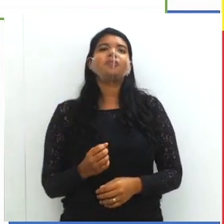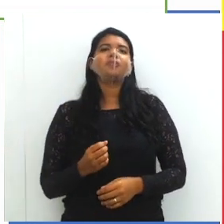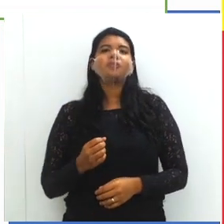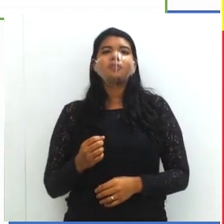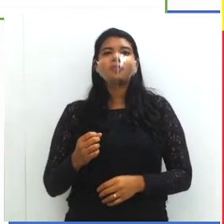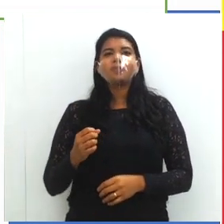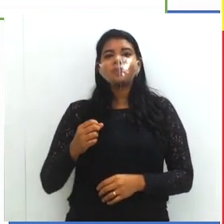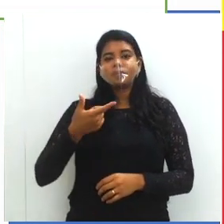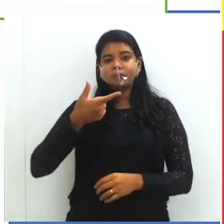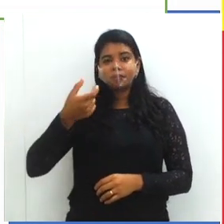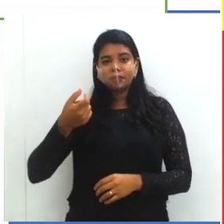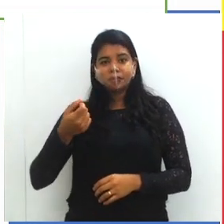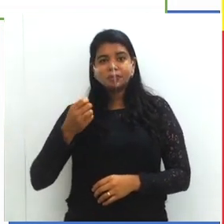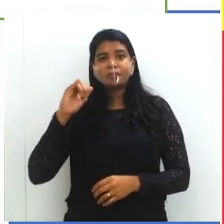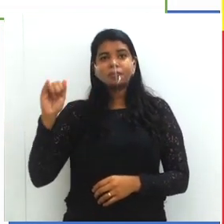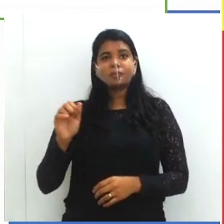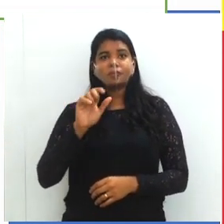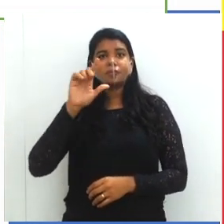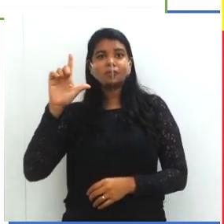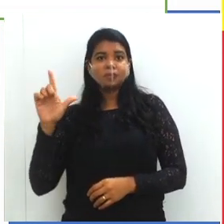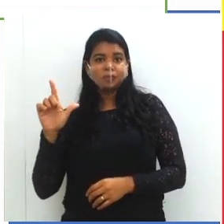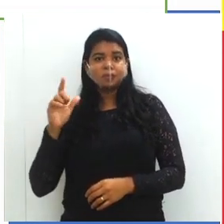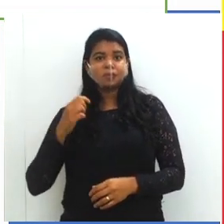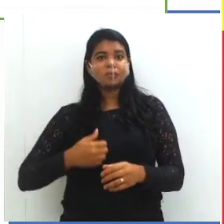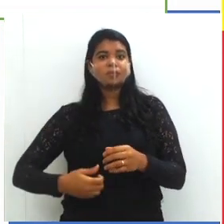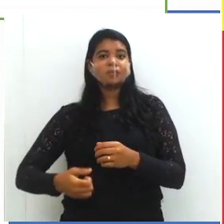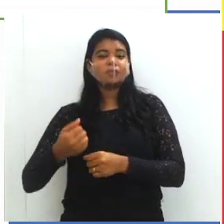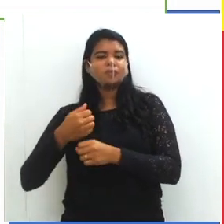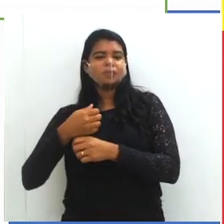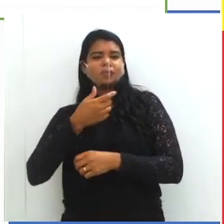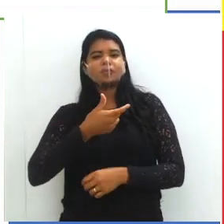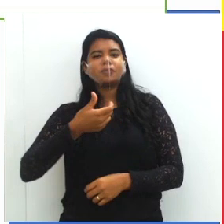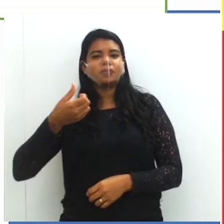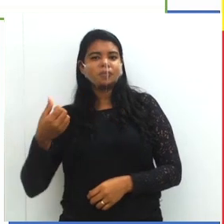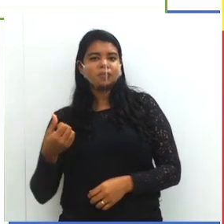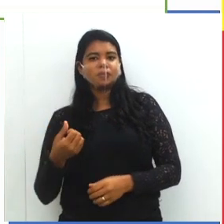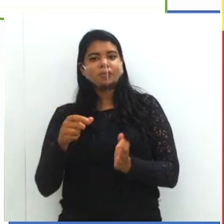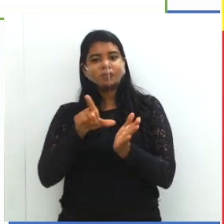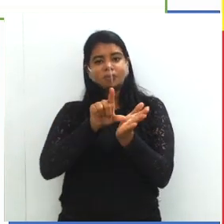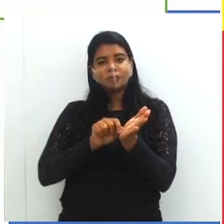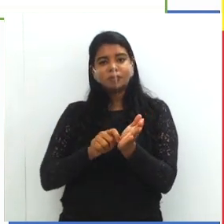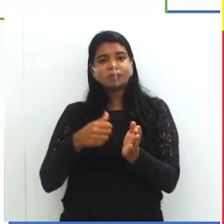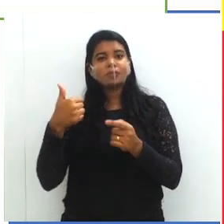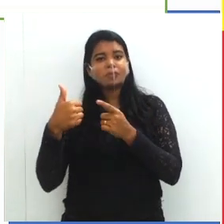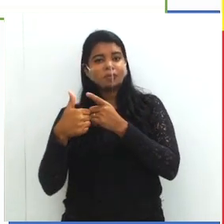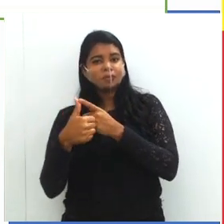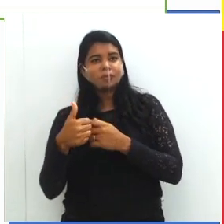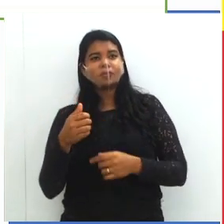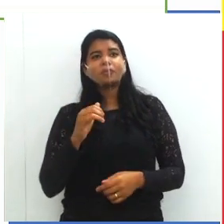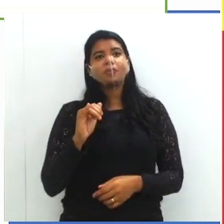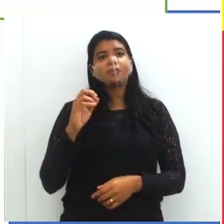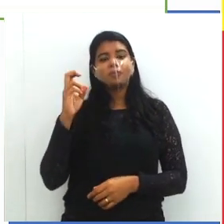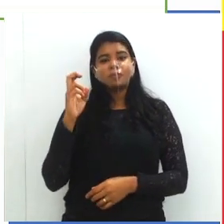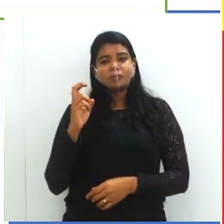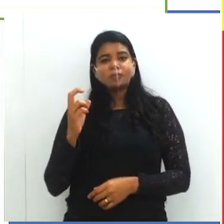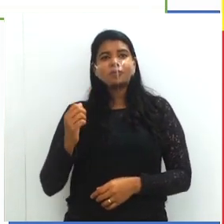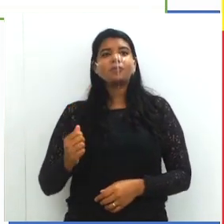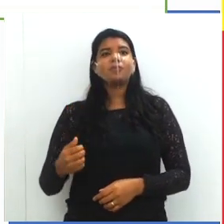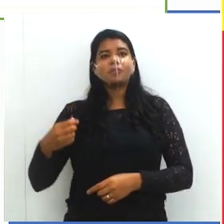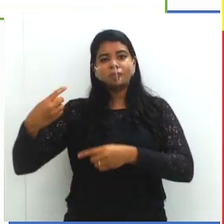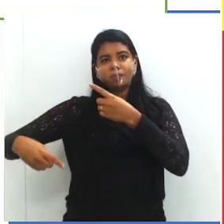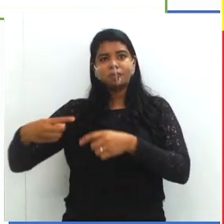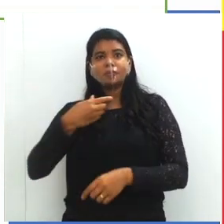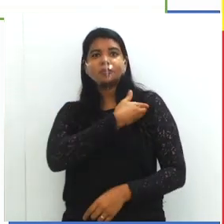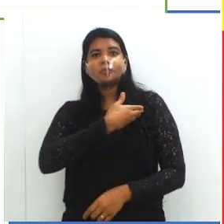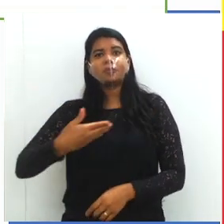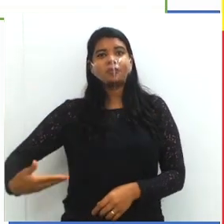12.288, de 20 de julho de 2010. No artigo 1º, no inciso 5º, ela diz o seguinte: